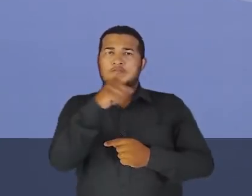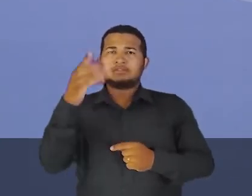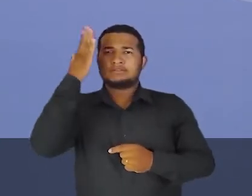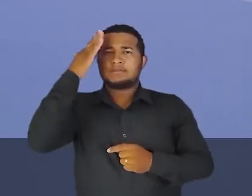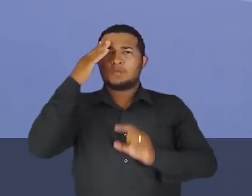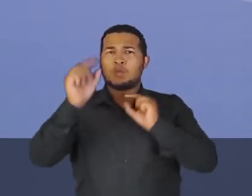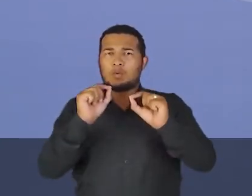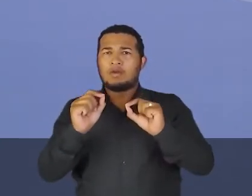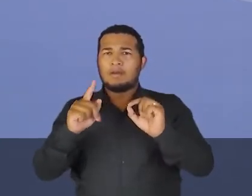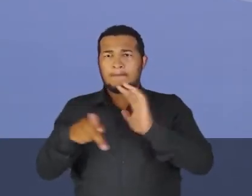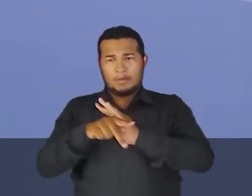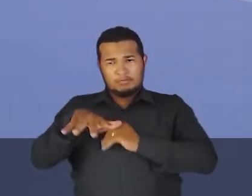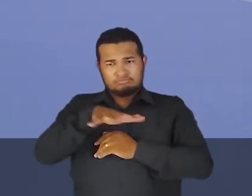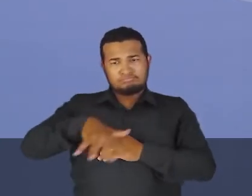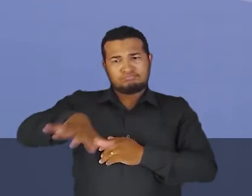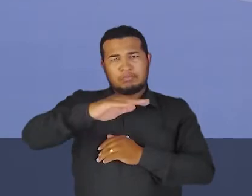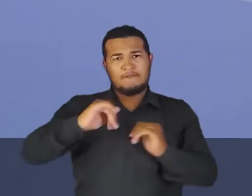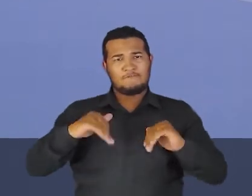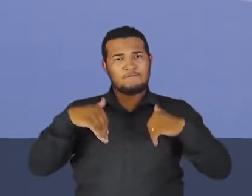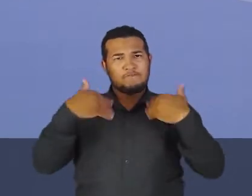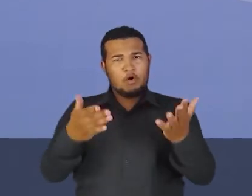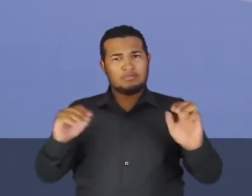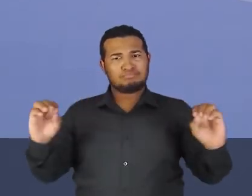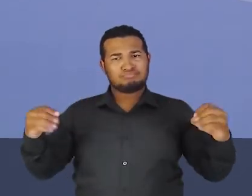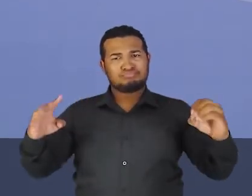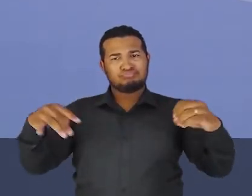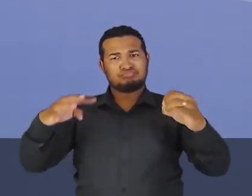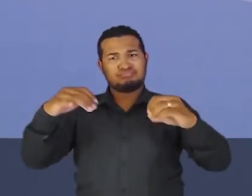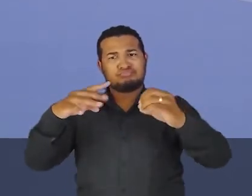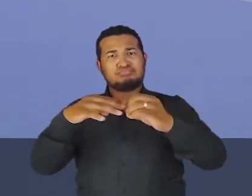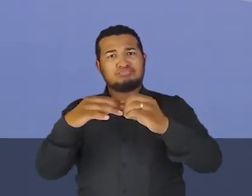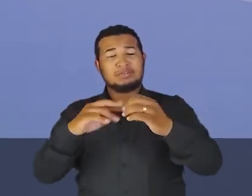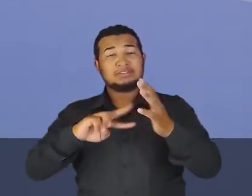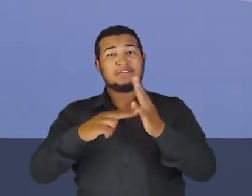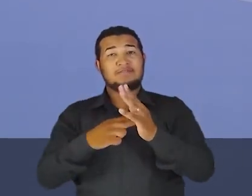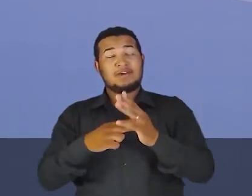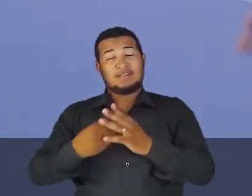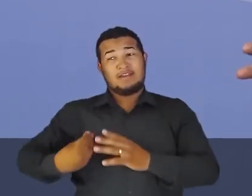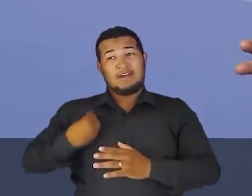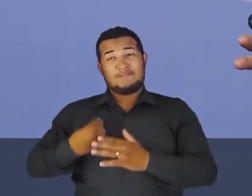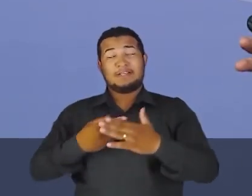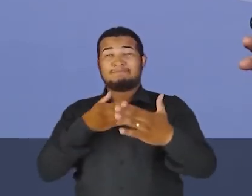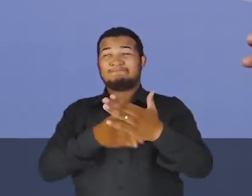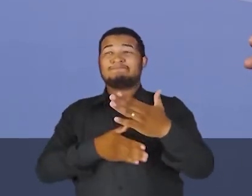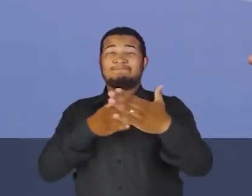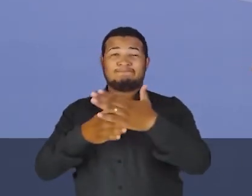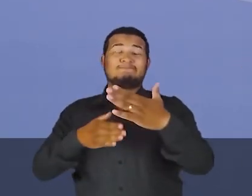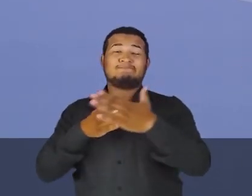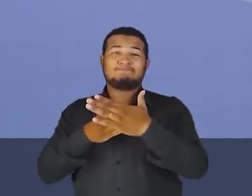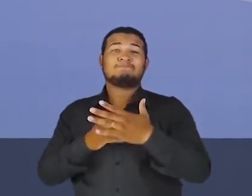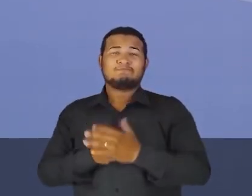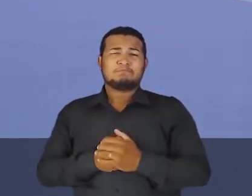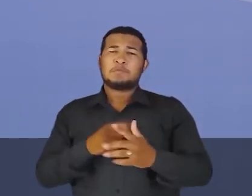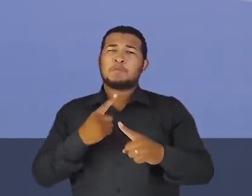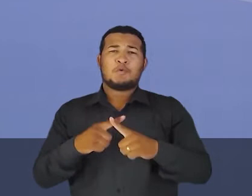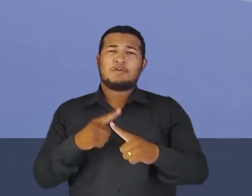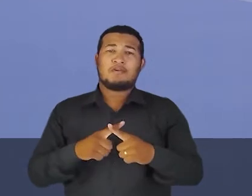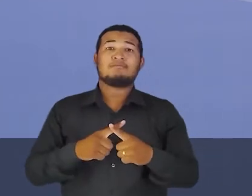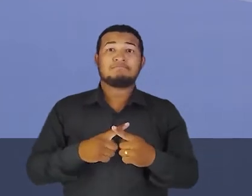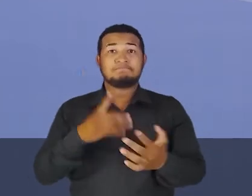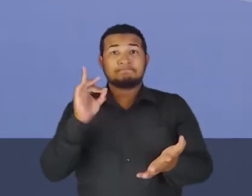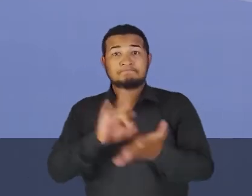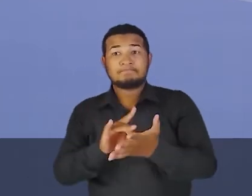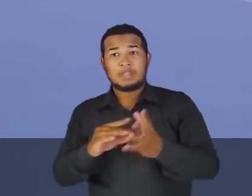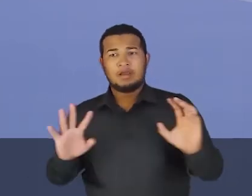fecundação externa, né, no caso os animais ovolíparos, ele limita a sobrevivência de muitos animais, certo? Por quê? A